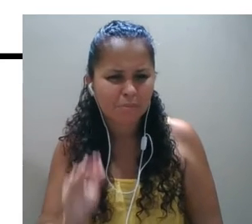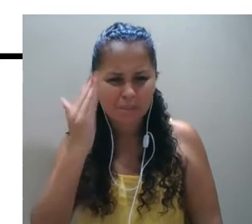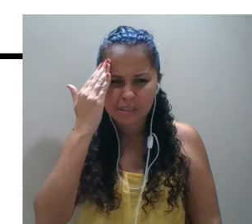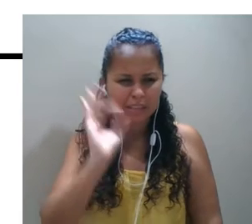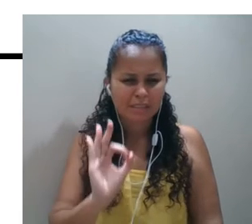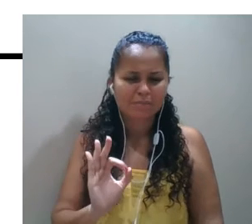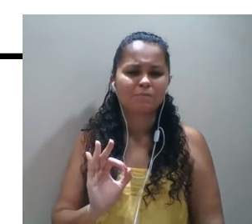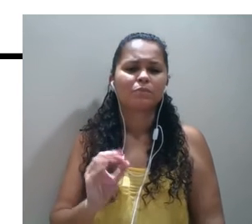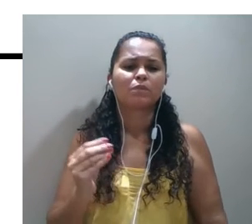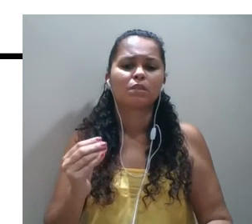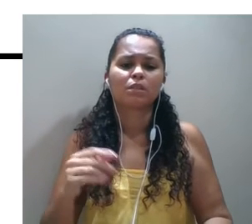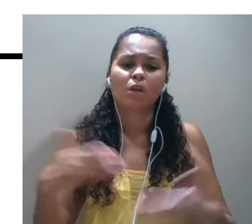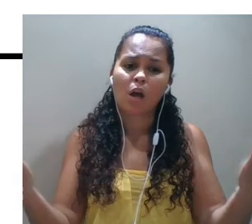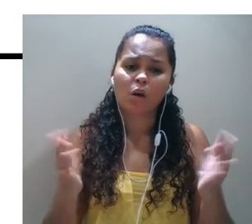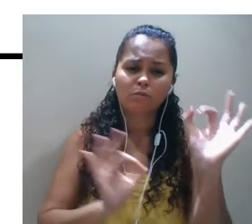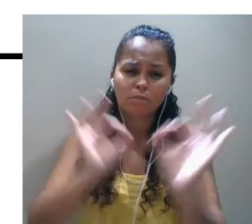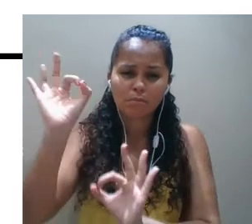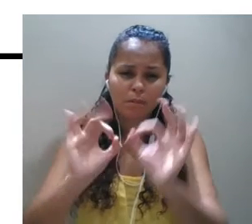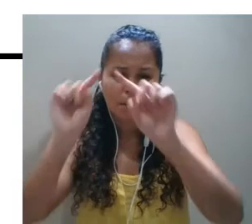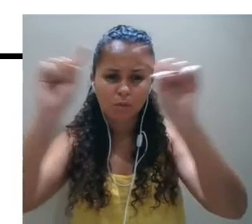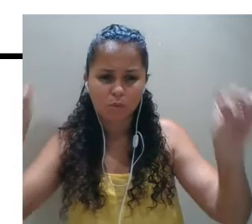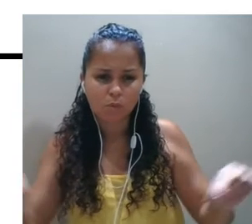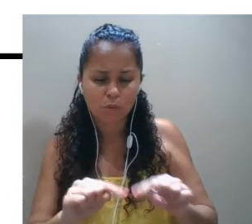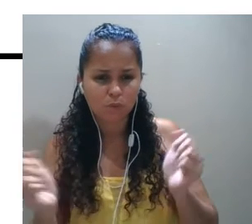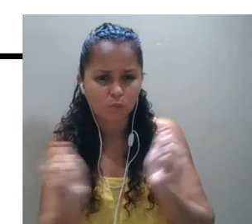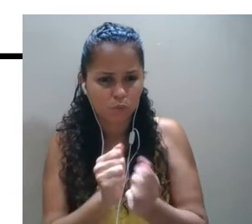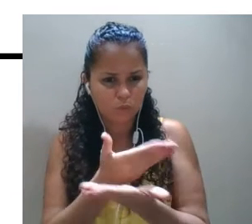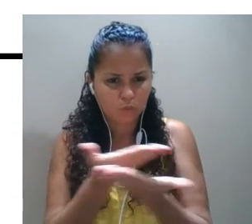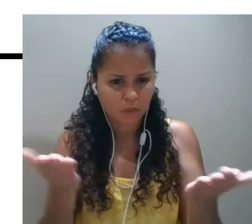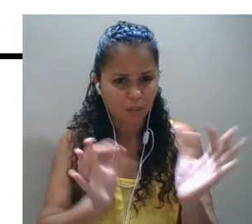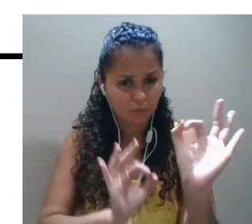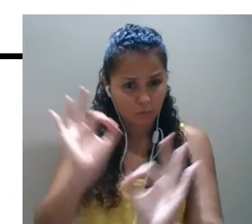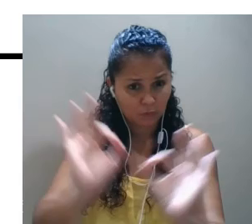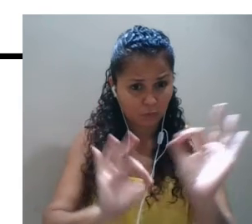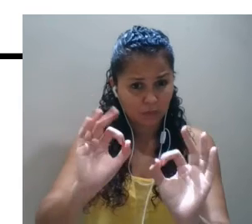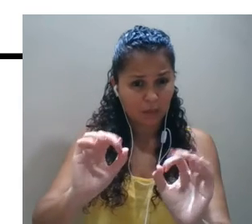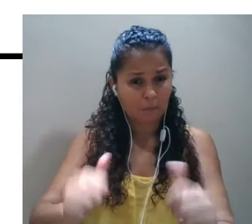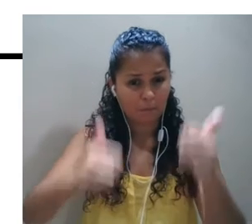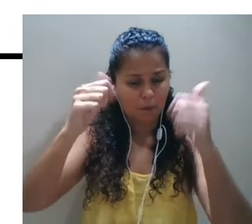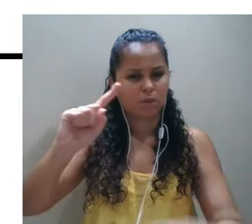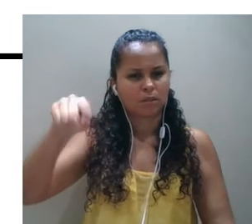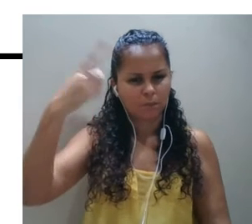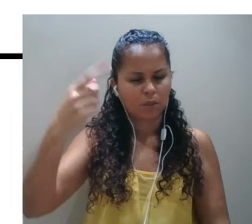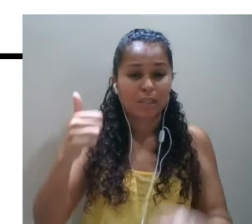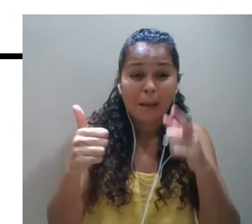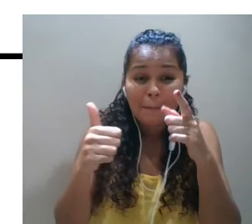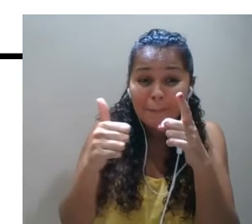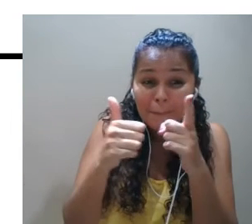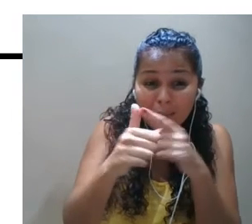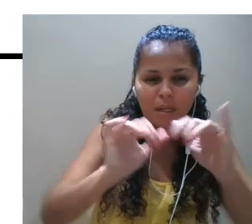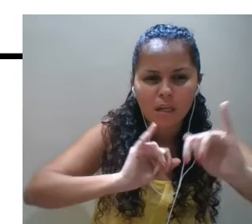eu vou montar um quadro aqui com vocês e já eu organizo-se melhor. Vamos fazer a entrada dos dados, entram,